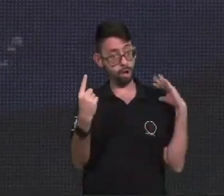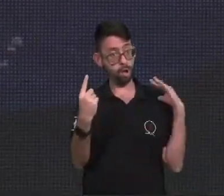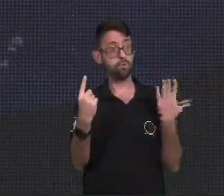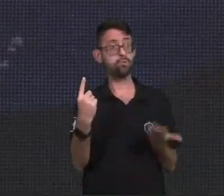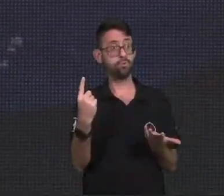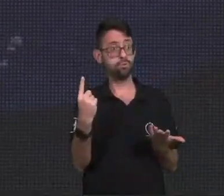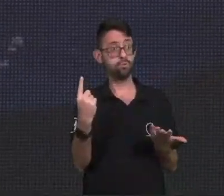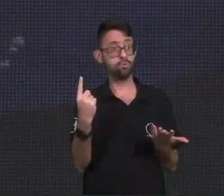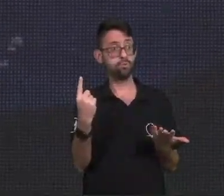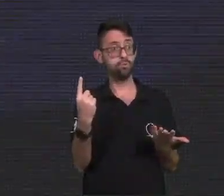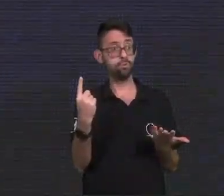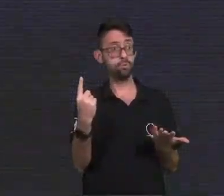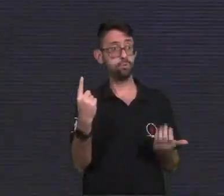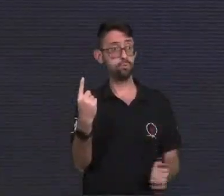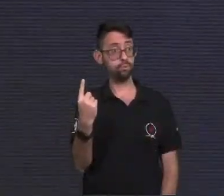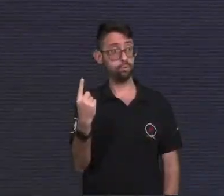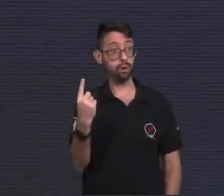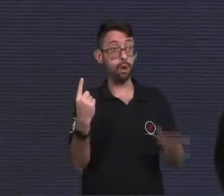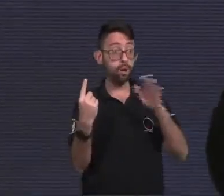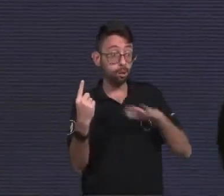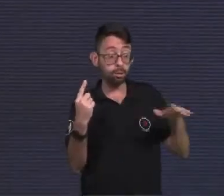Parou.